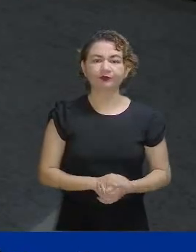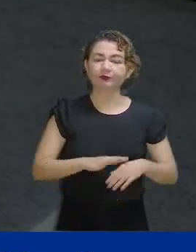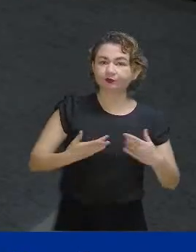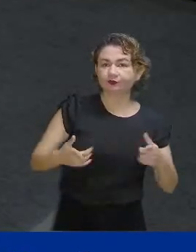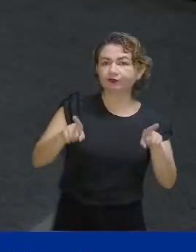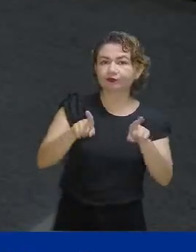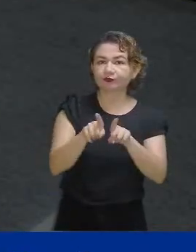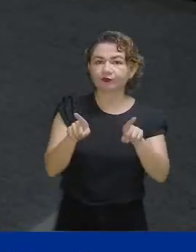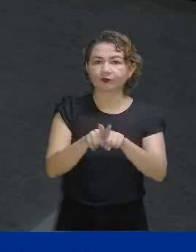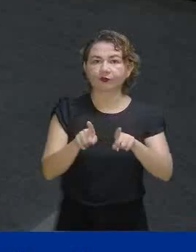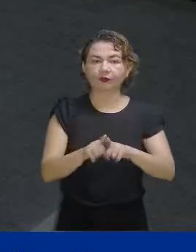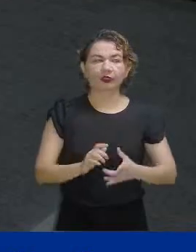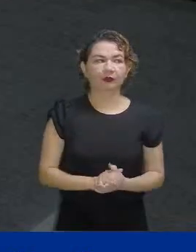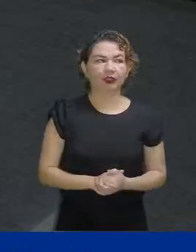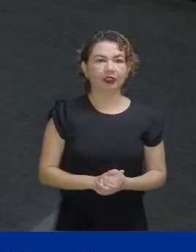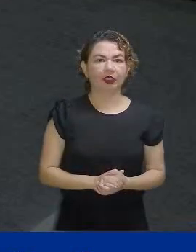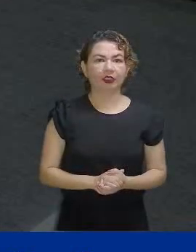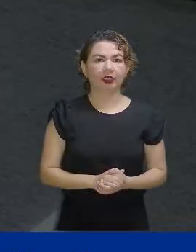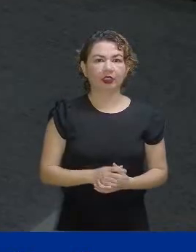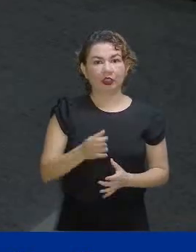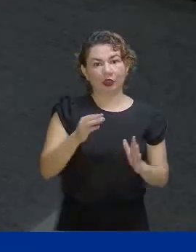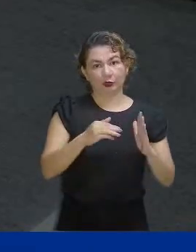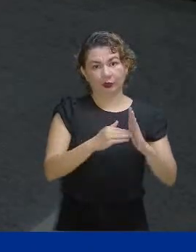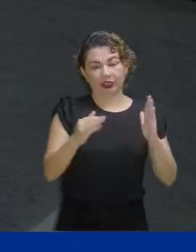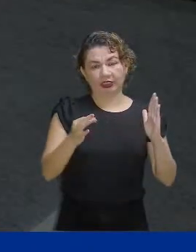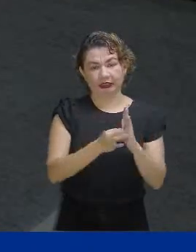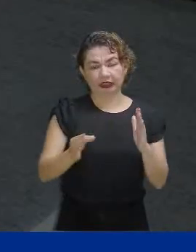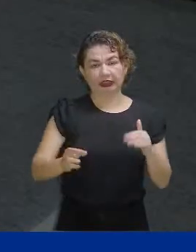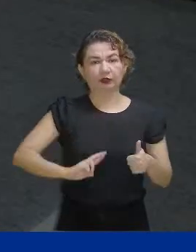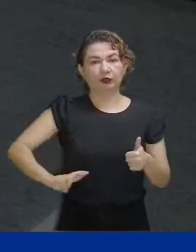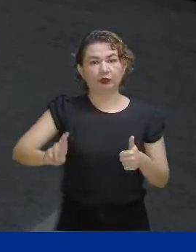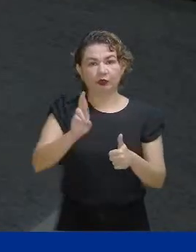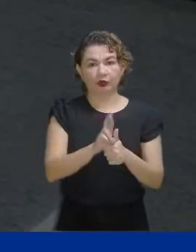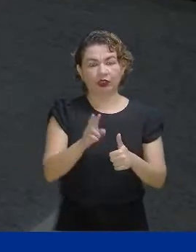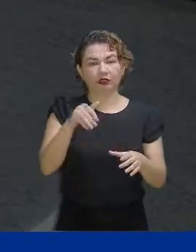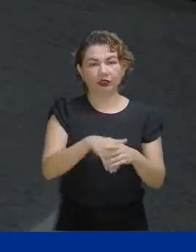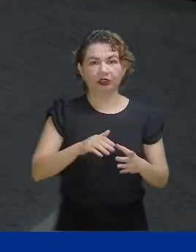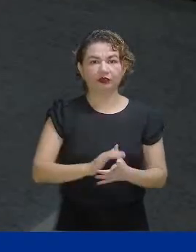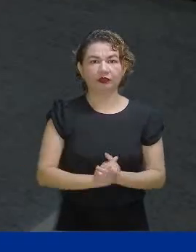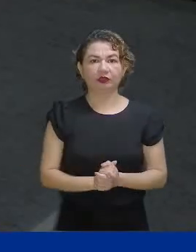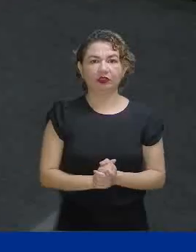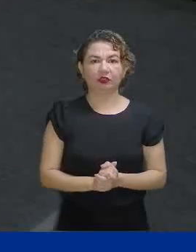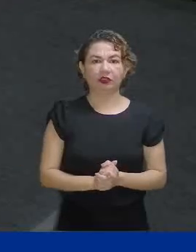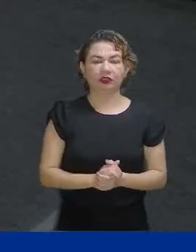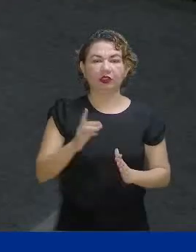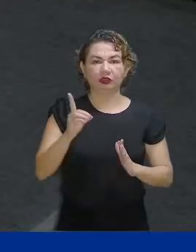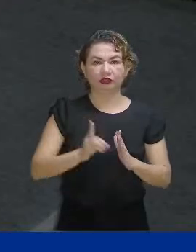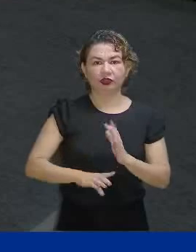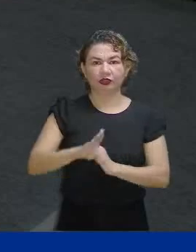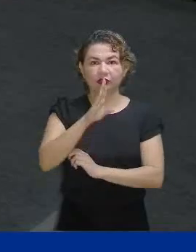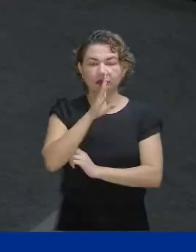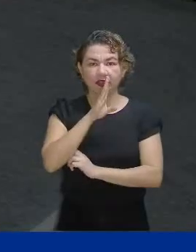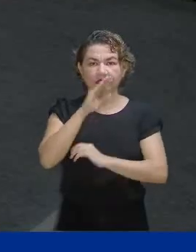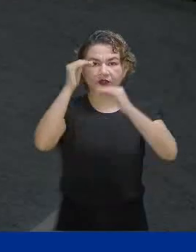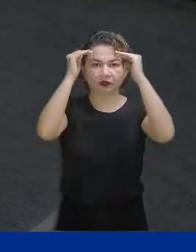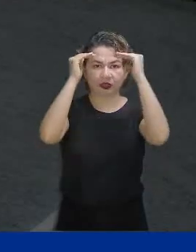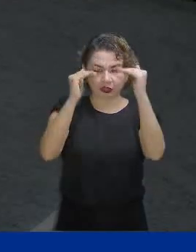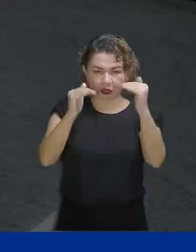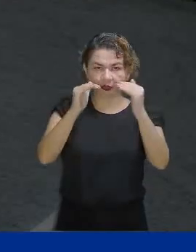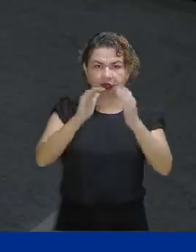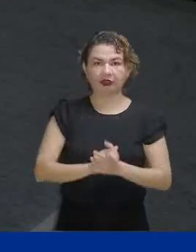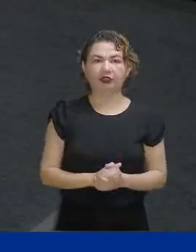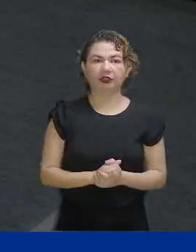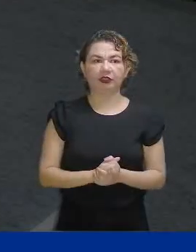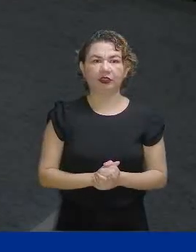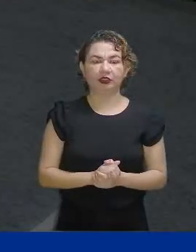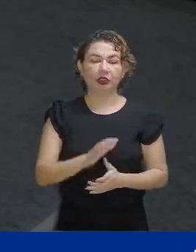No ponto, acolhe o parecer da Procuradoria Regional Eleitoral, que conclui: o direito ao silêncio foi respeitado tanto pela